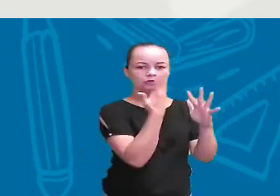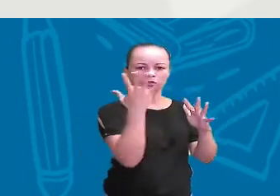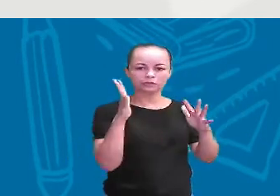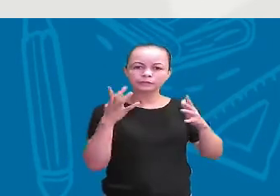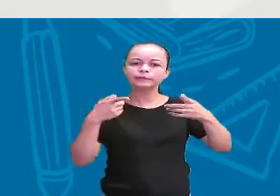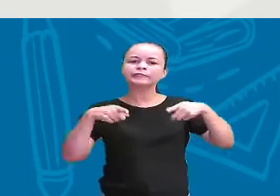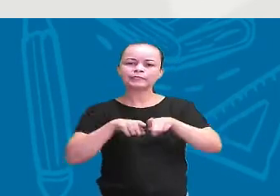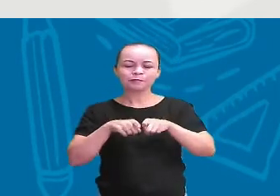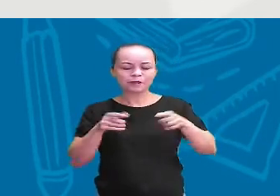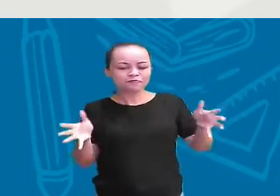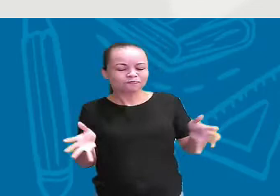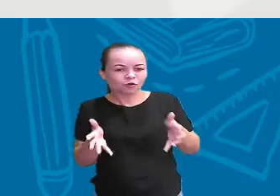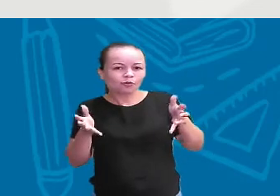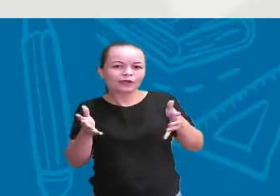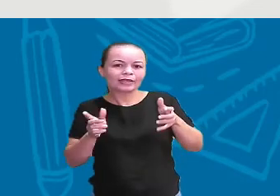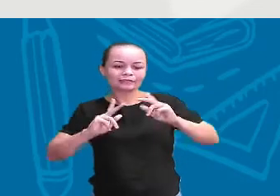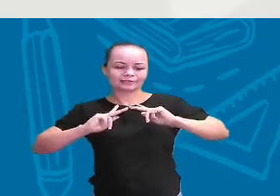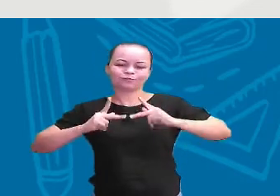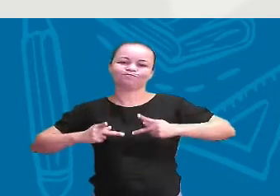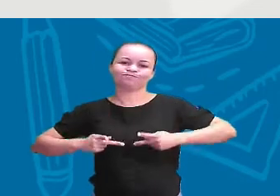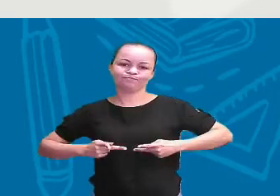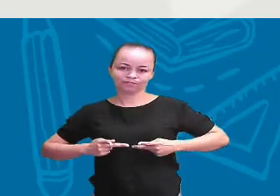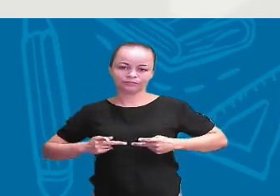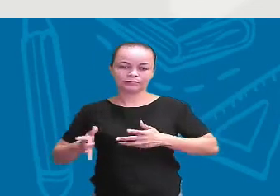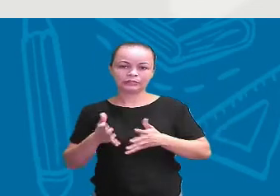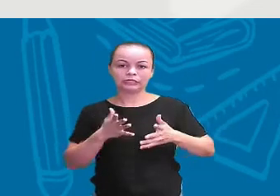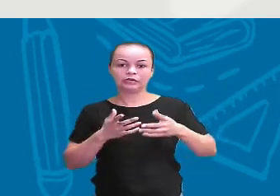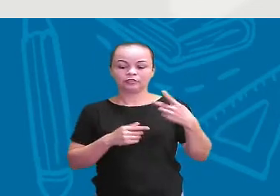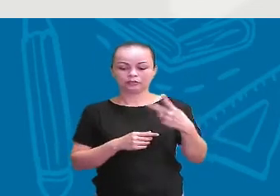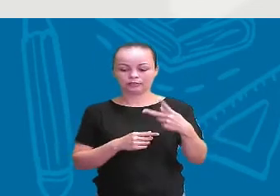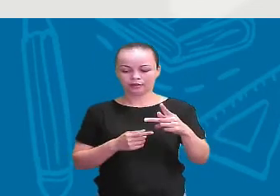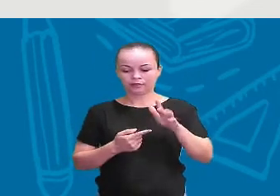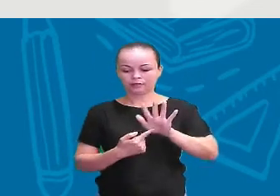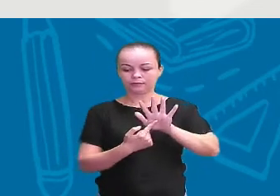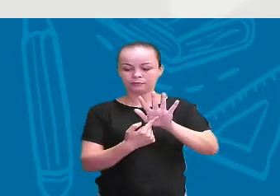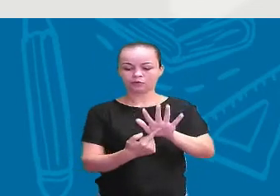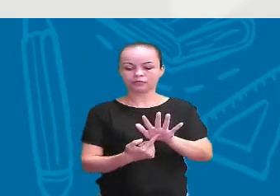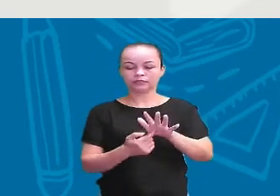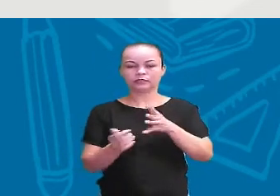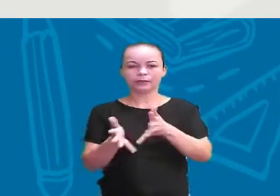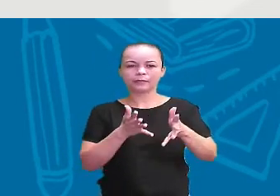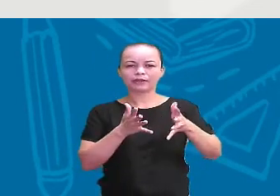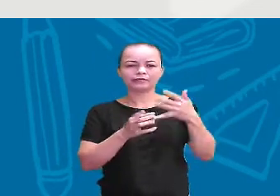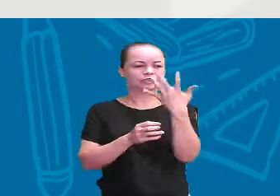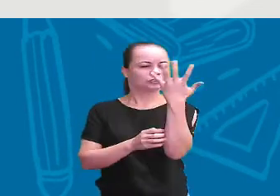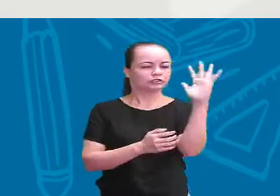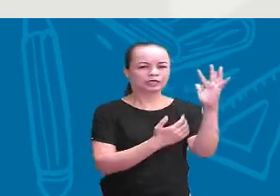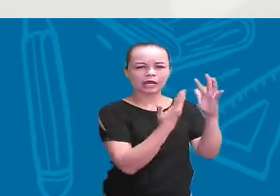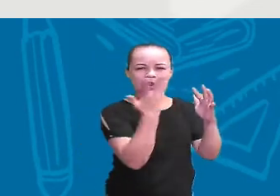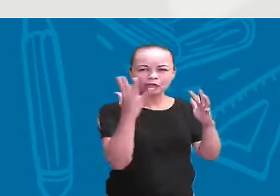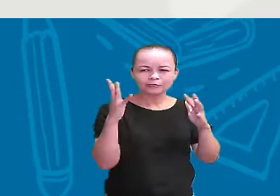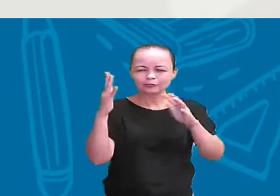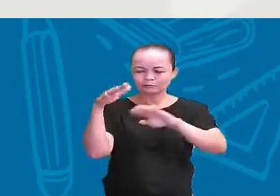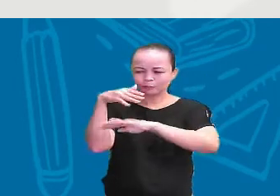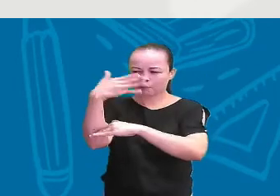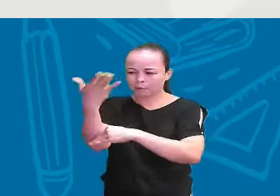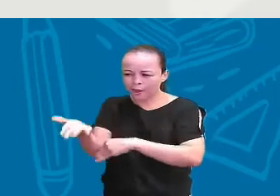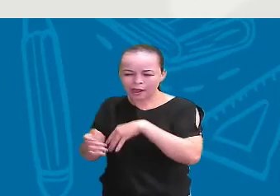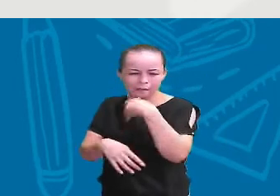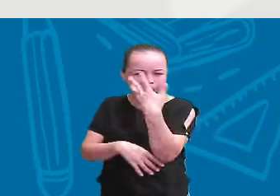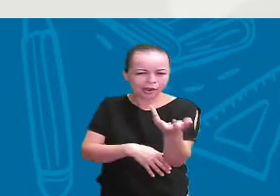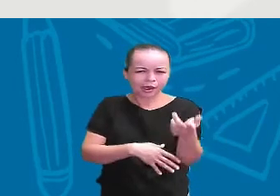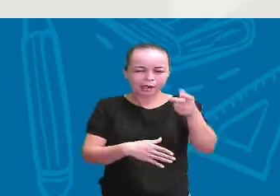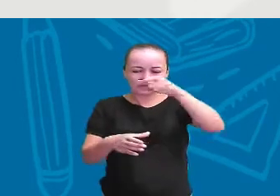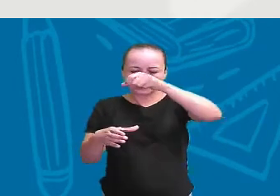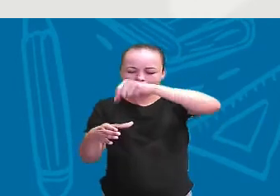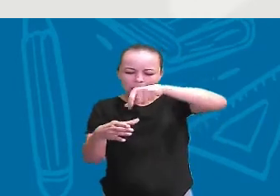influência nossa, do ser humano. A gente está ali naquela paisagem natural, de repente eu derrubo umas árvores, faço uma plantação, construo